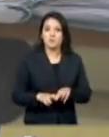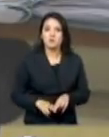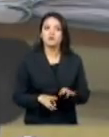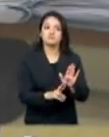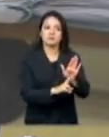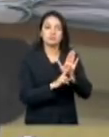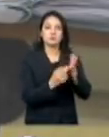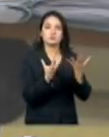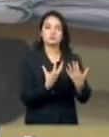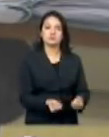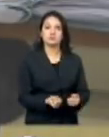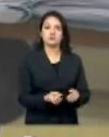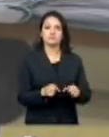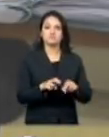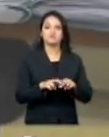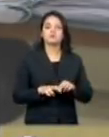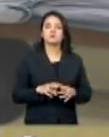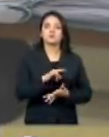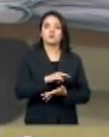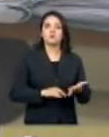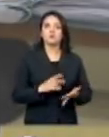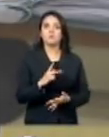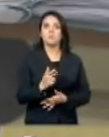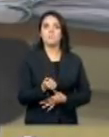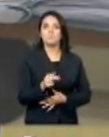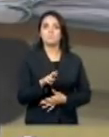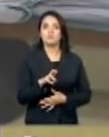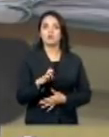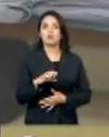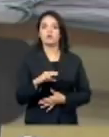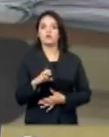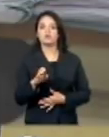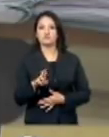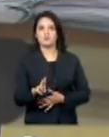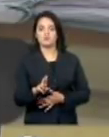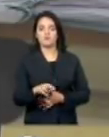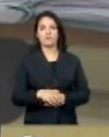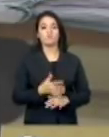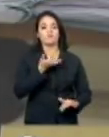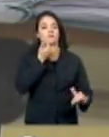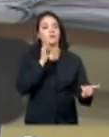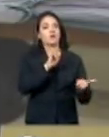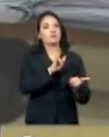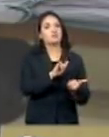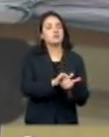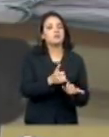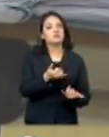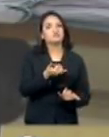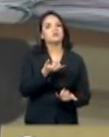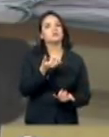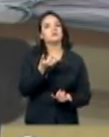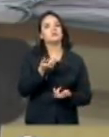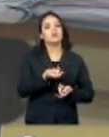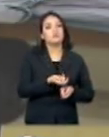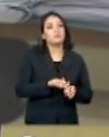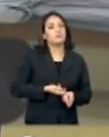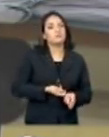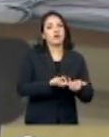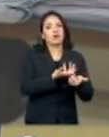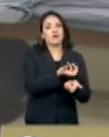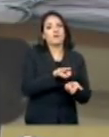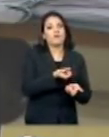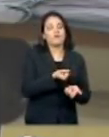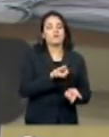parecer assim ementado anistia cabo da aeronáutica é excluído naquela força com o